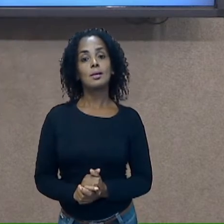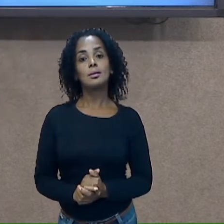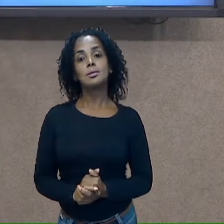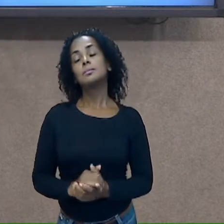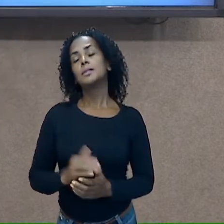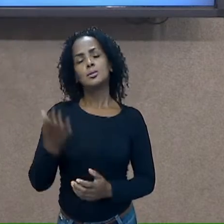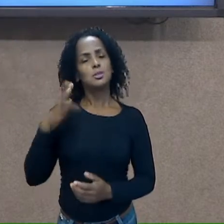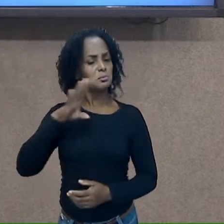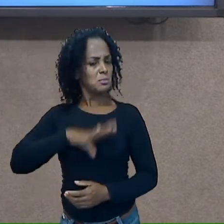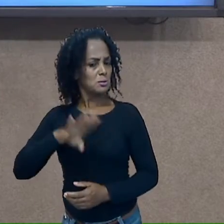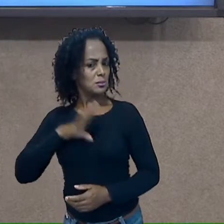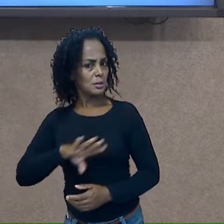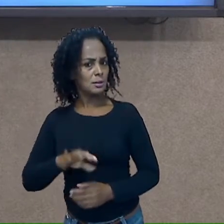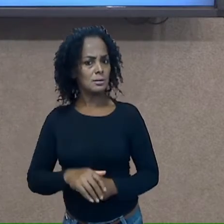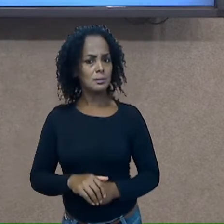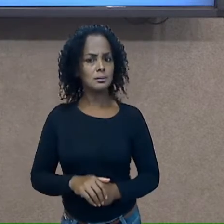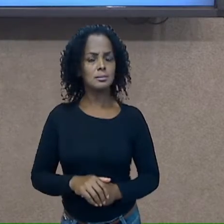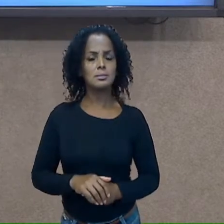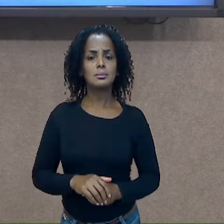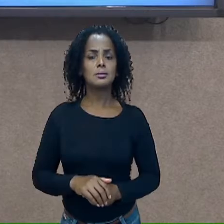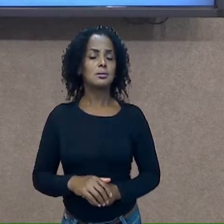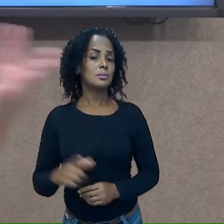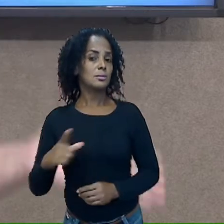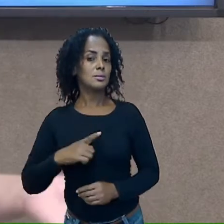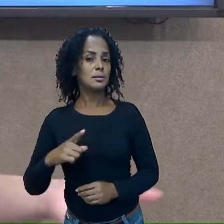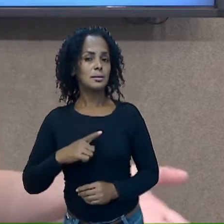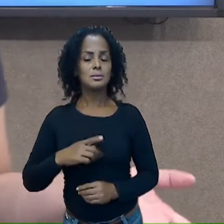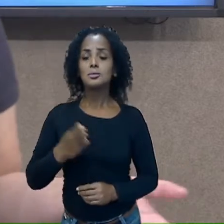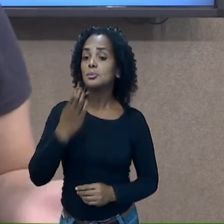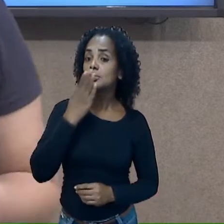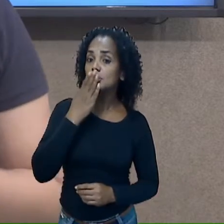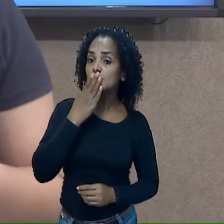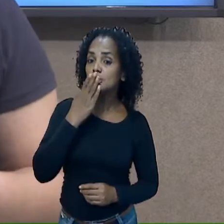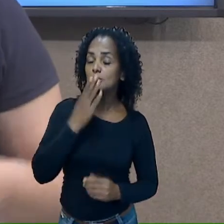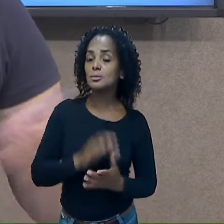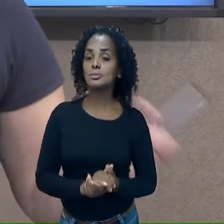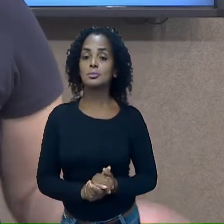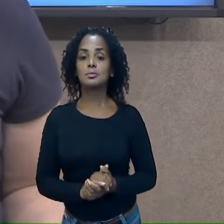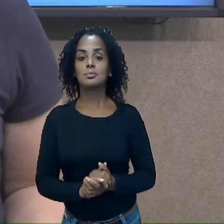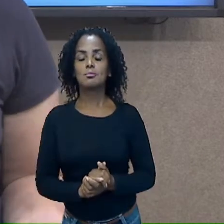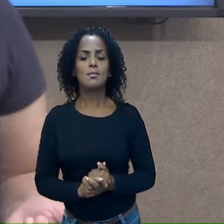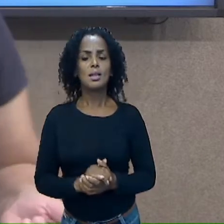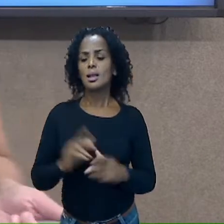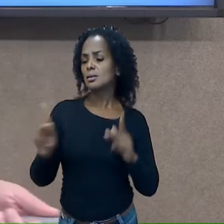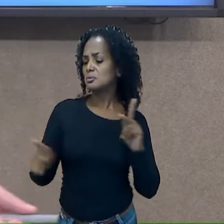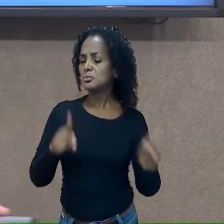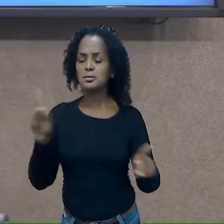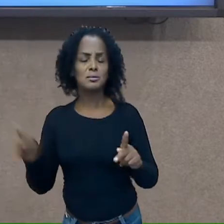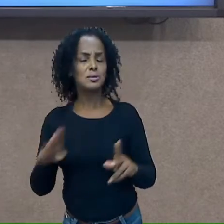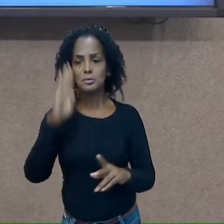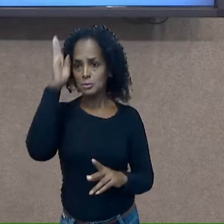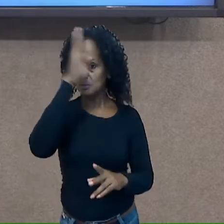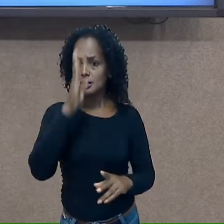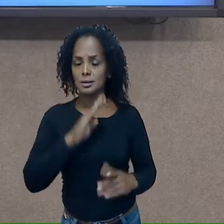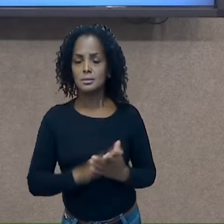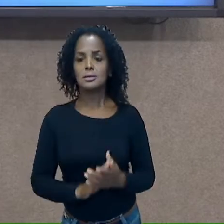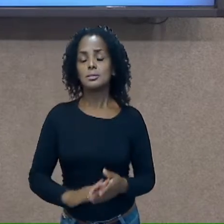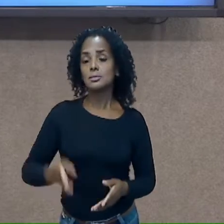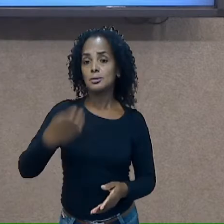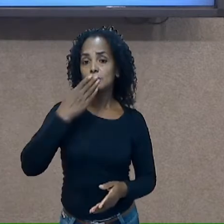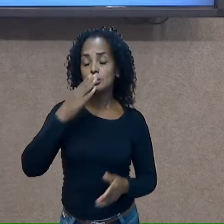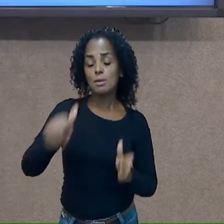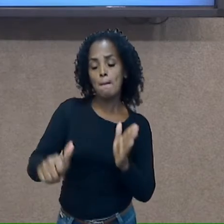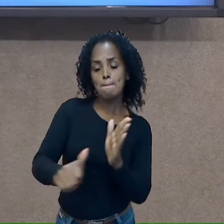pelos portugueses, nós já tínhamos aqui os índios, que eram os habitantes do Brasil. Então, os índios foram